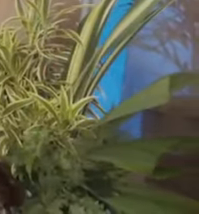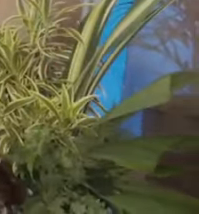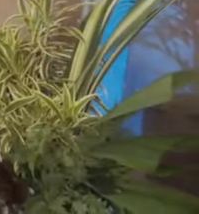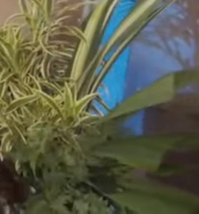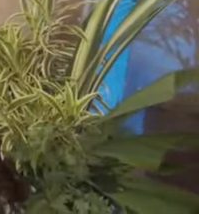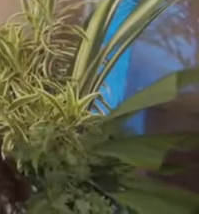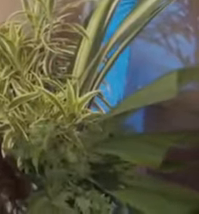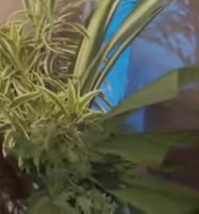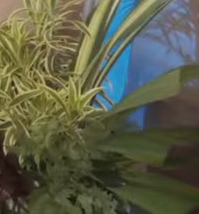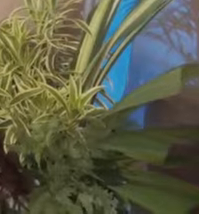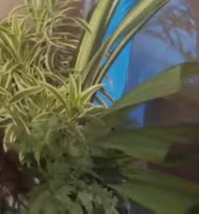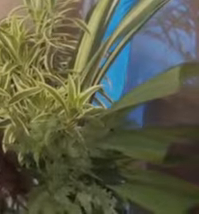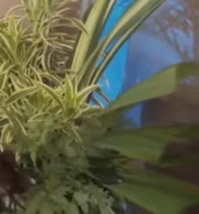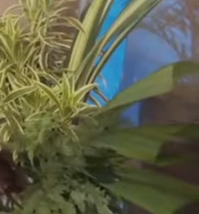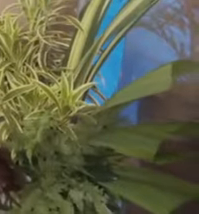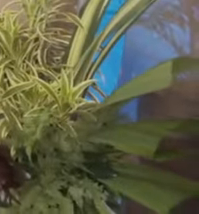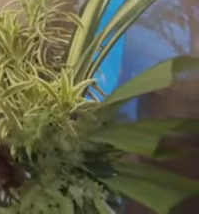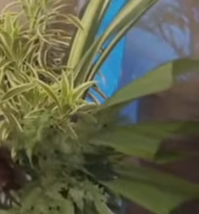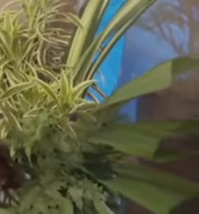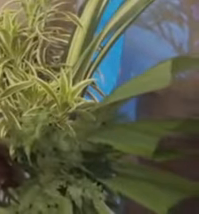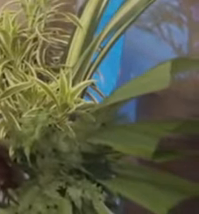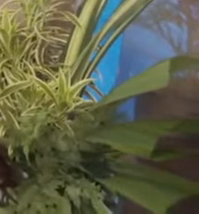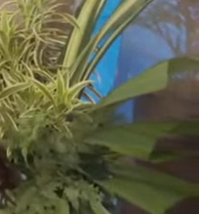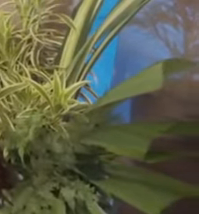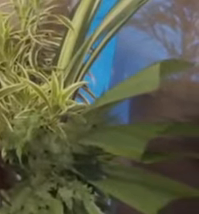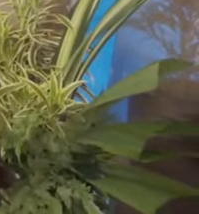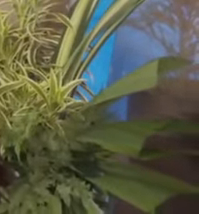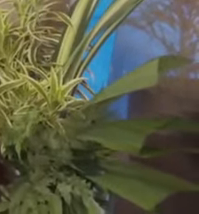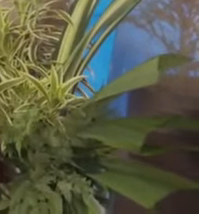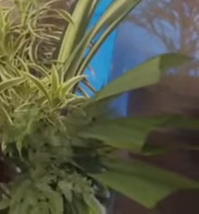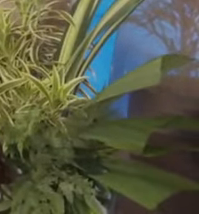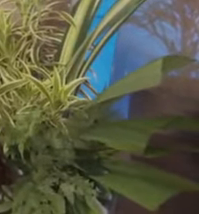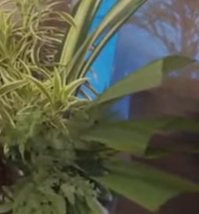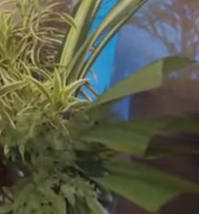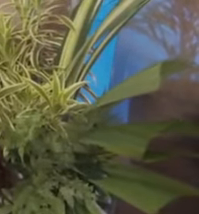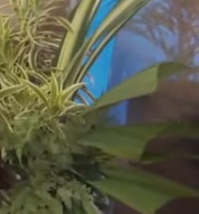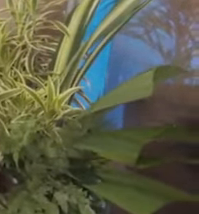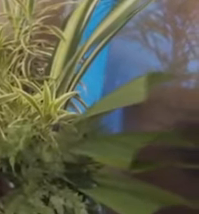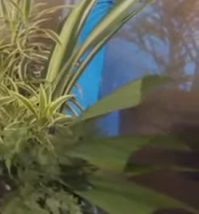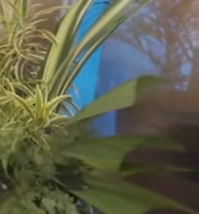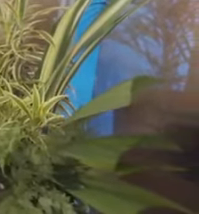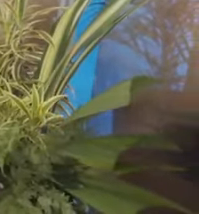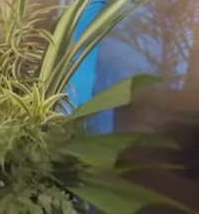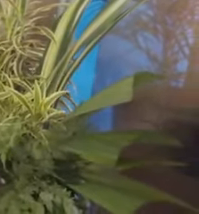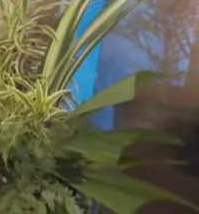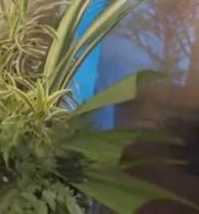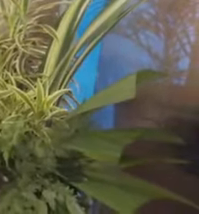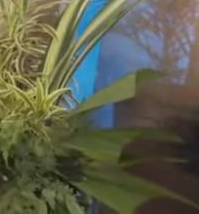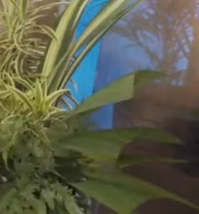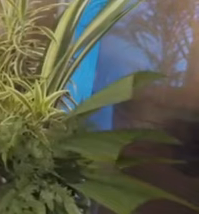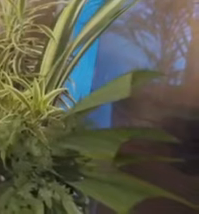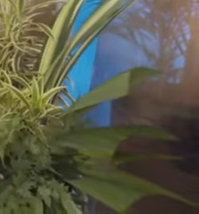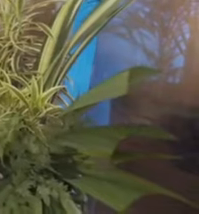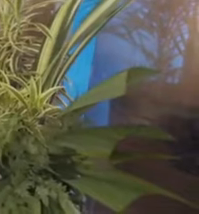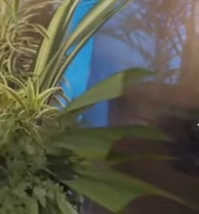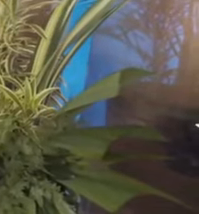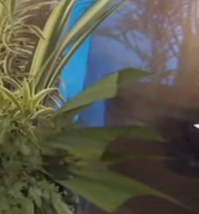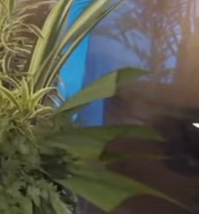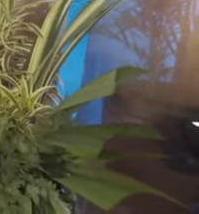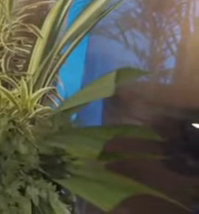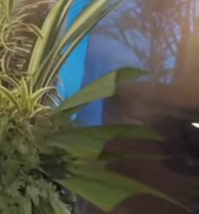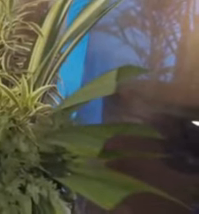de complexo. Viral gigante do complexo, só dinheiro e sexo. Safari na Evol que vi ela, nós